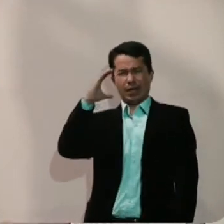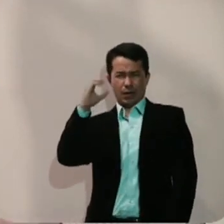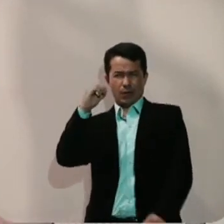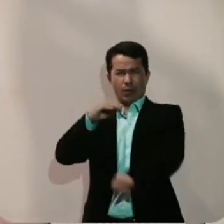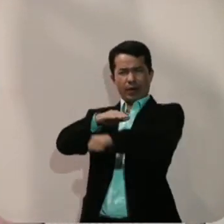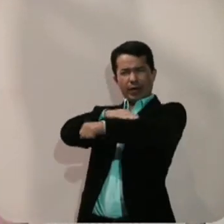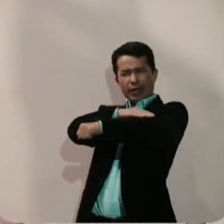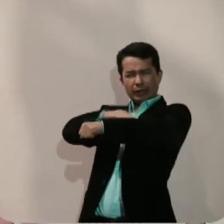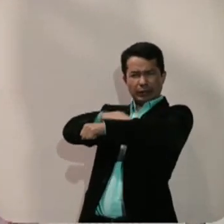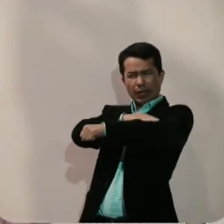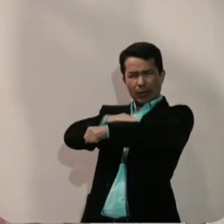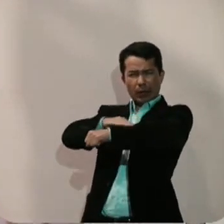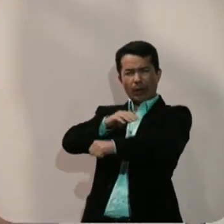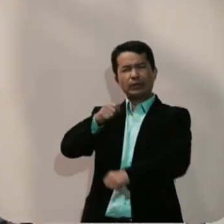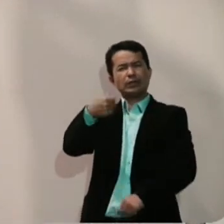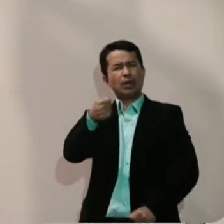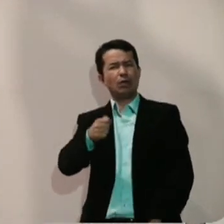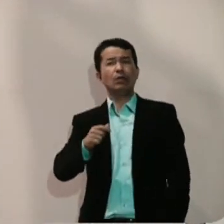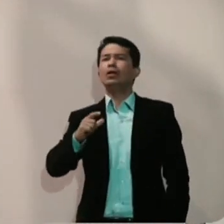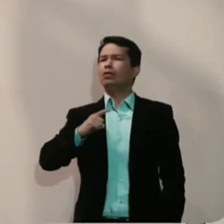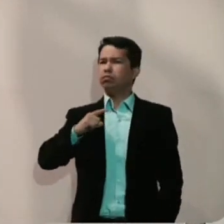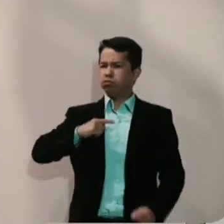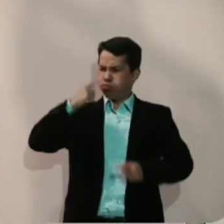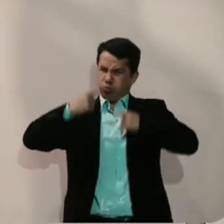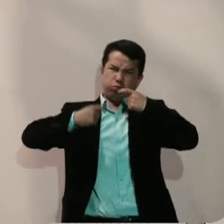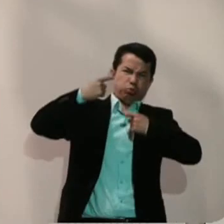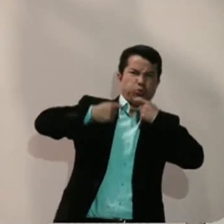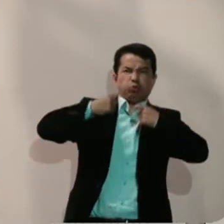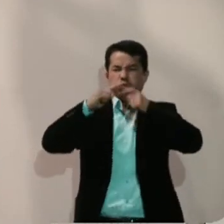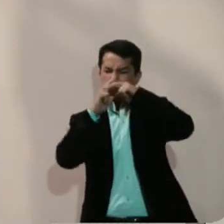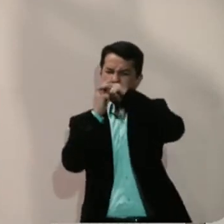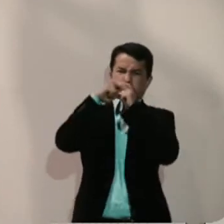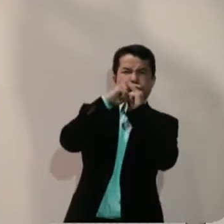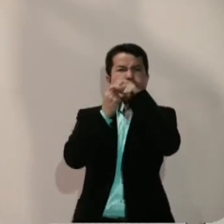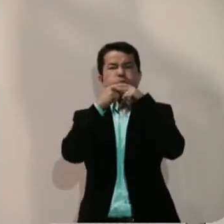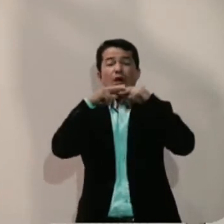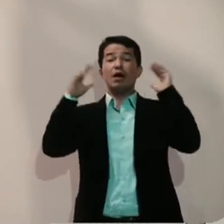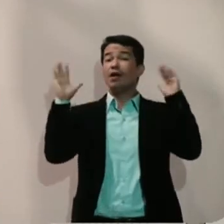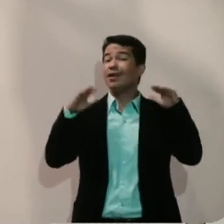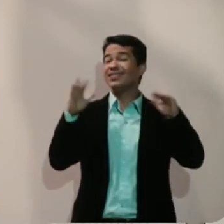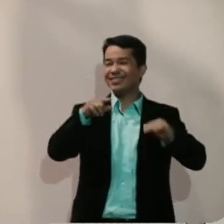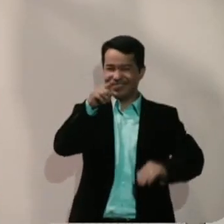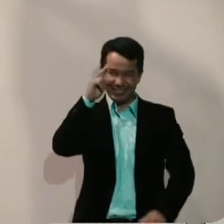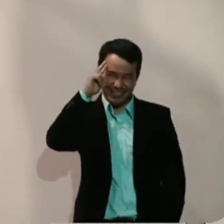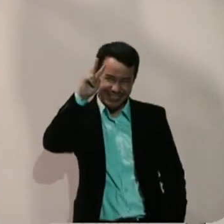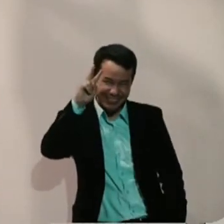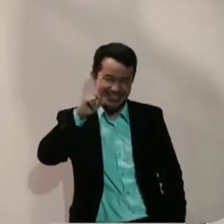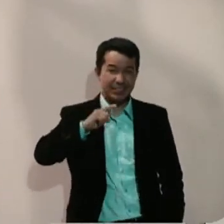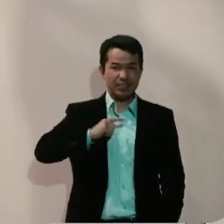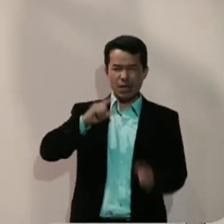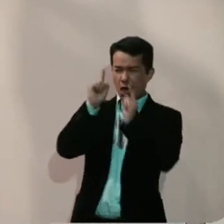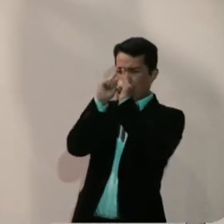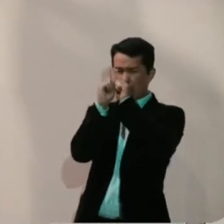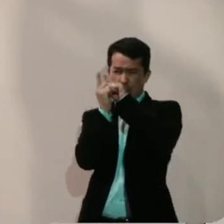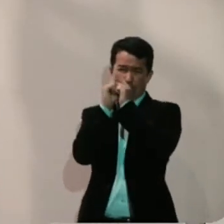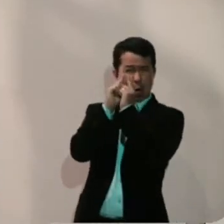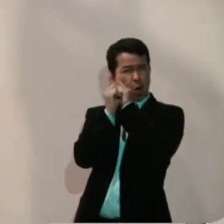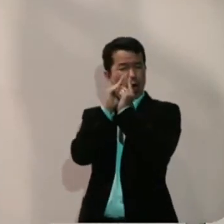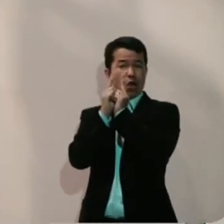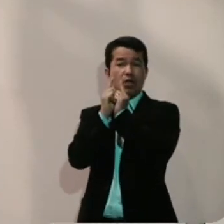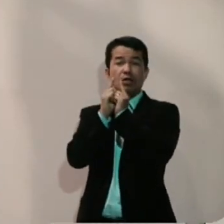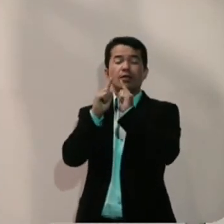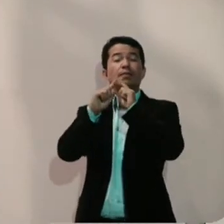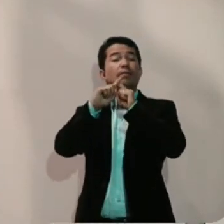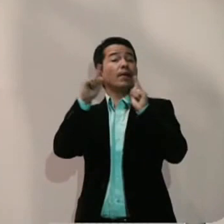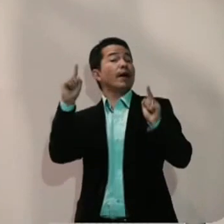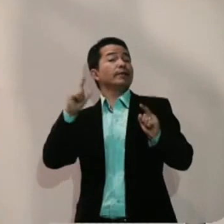Senhor. E ele achou que ele podia segurar o anjo do Senhor para ter a bênção. E aí o anjo do Senhor disse para ele: